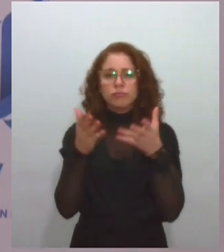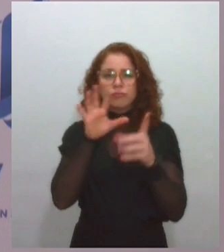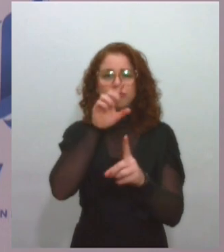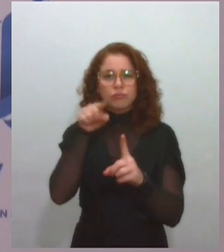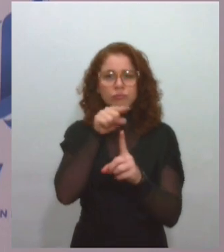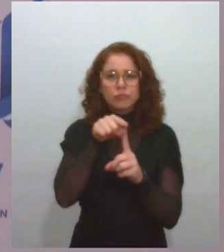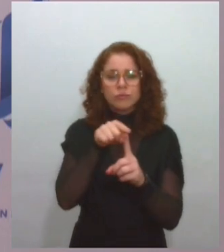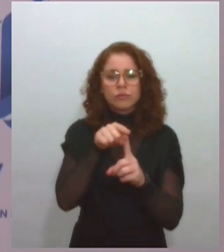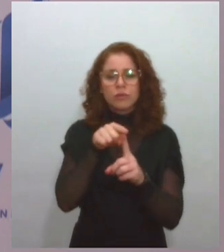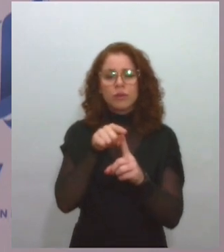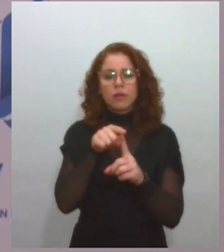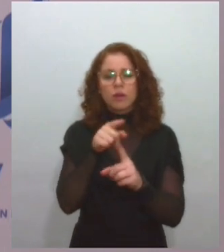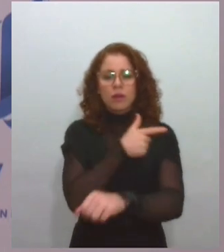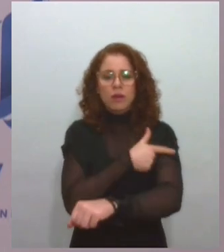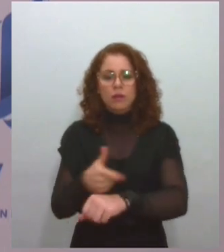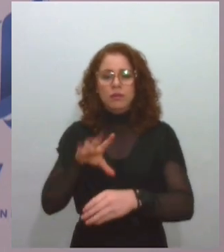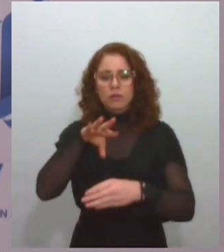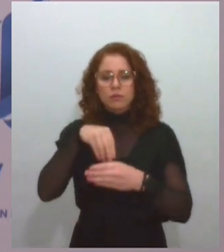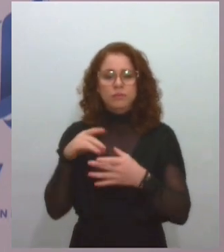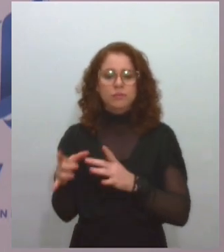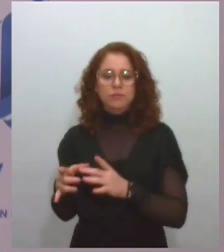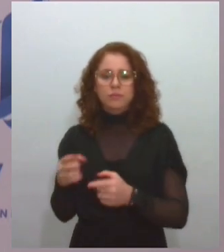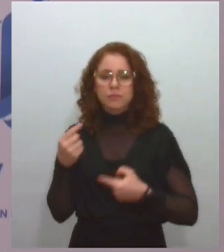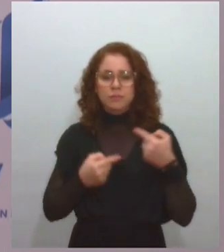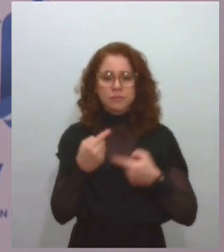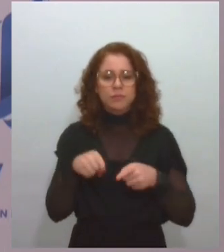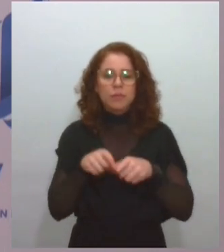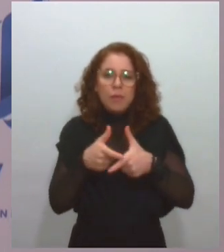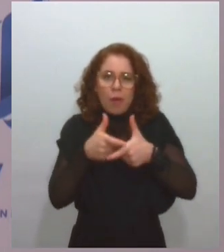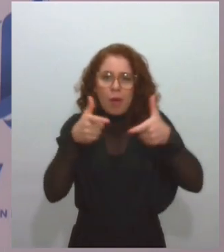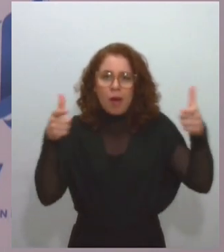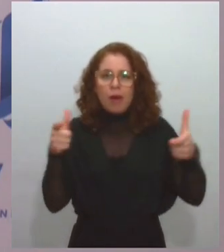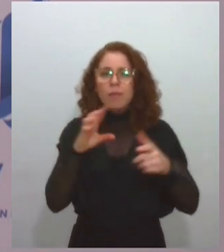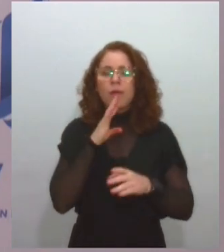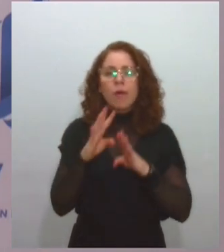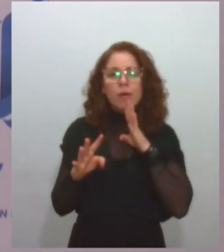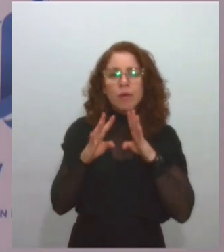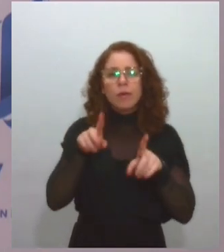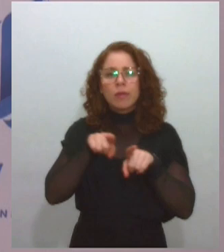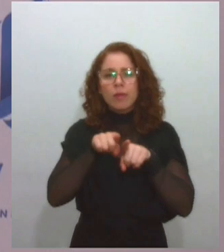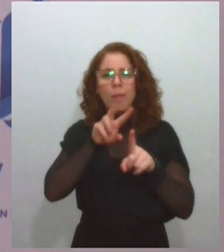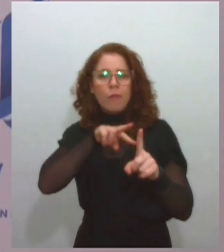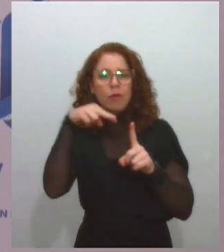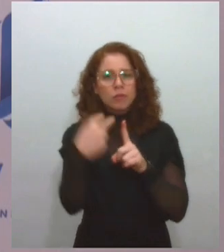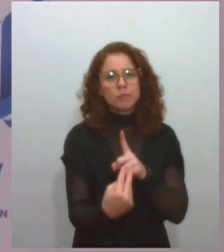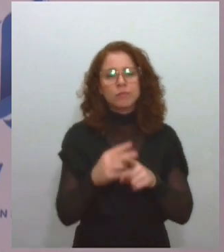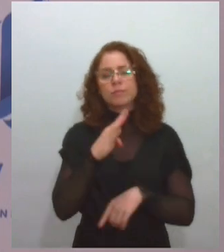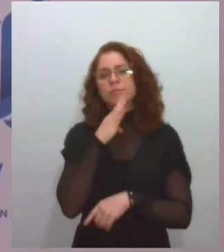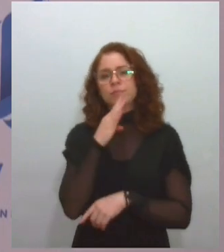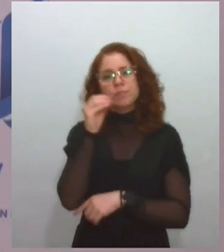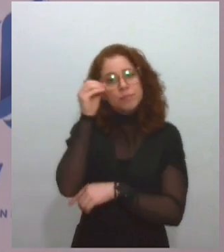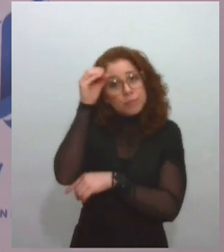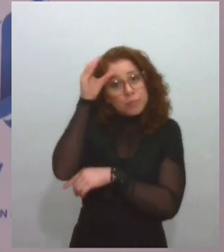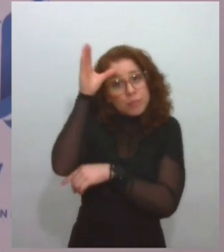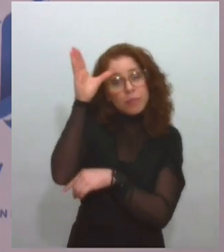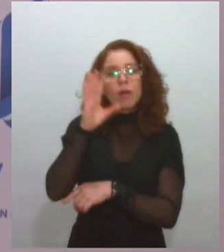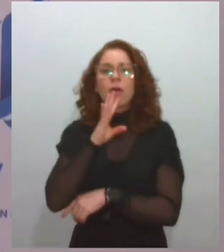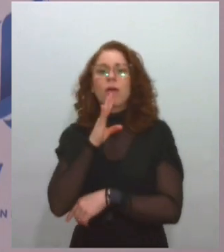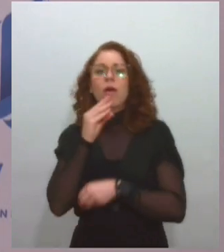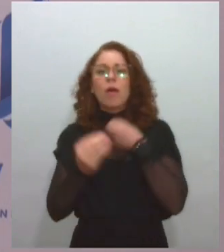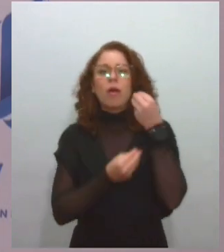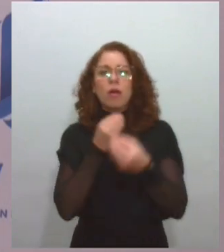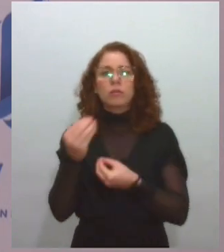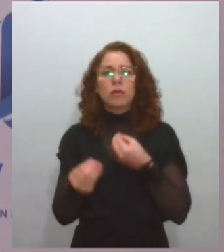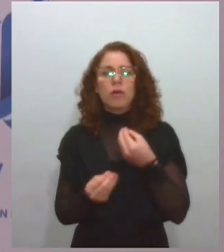política, ampliar os horizontes, os olhares, principalmente no conhecimento aos poderes do Estado, né? Ampliar